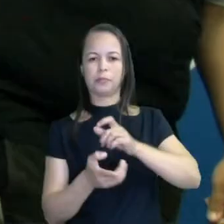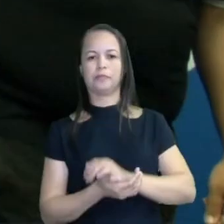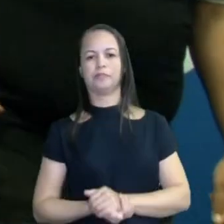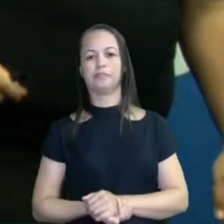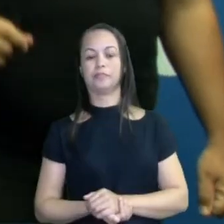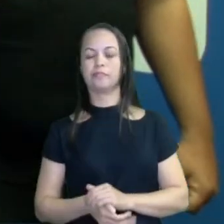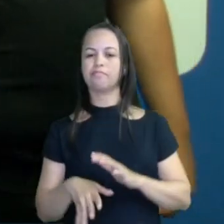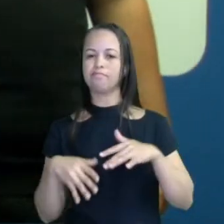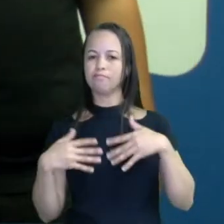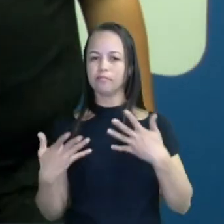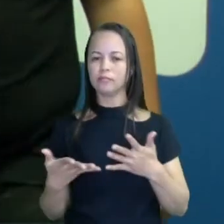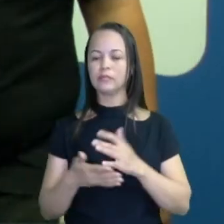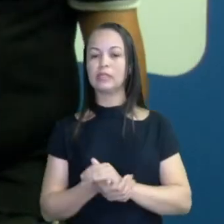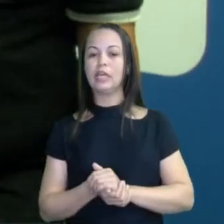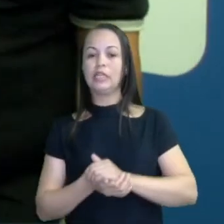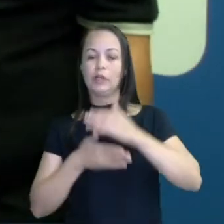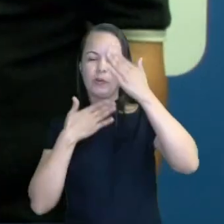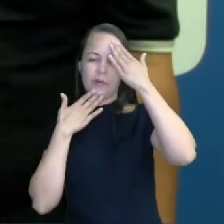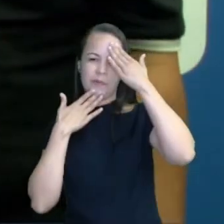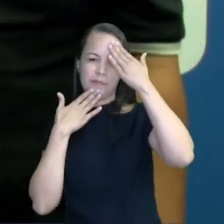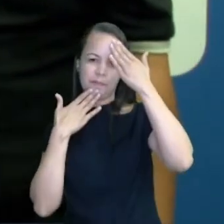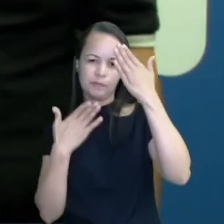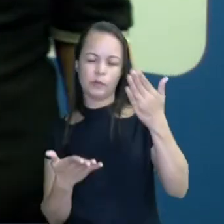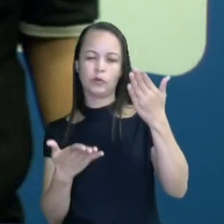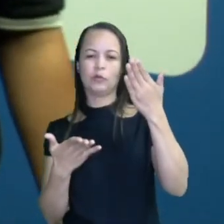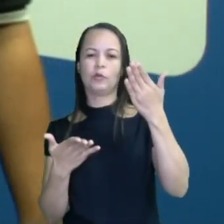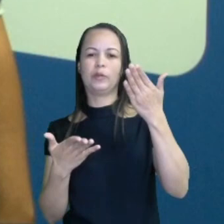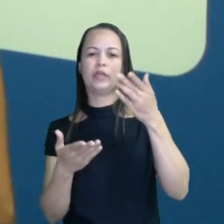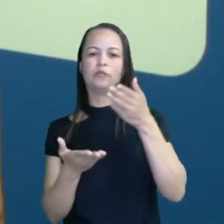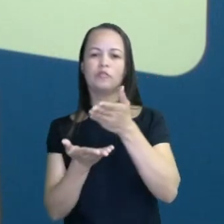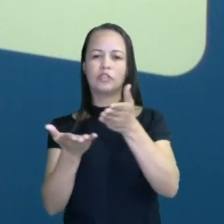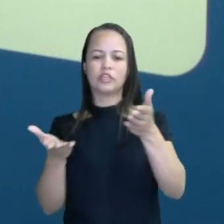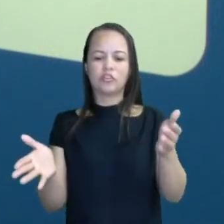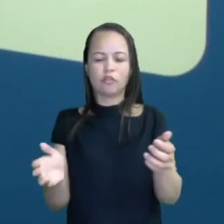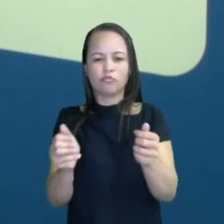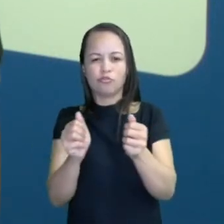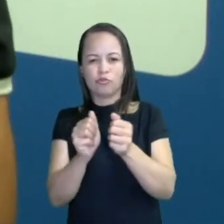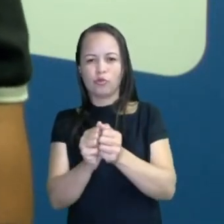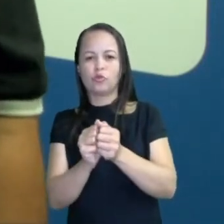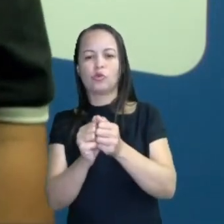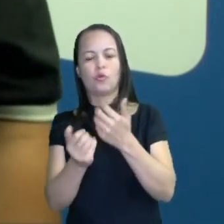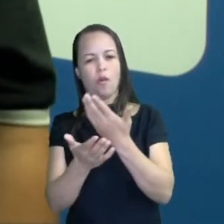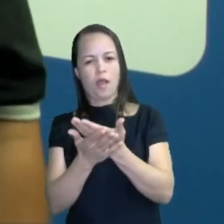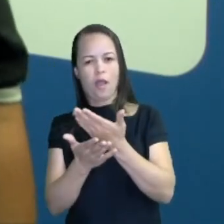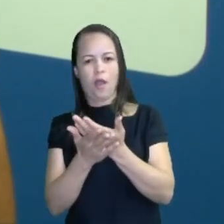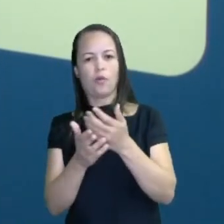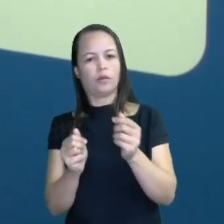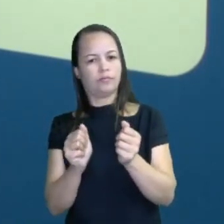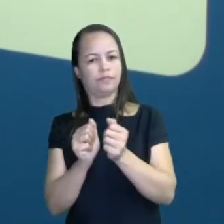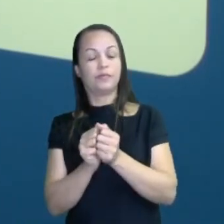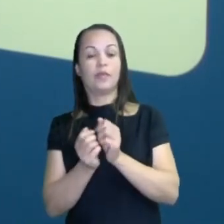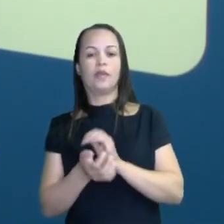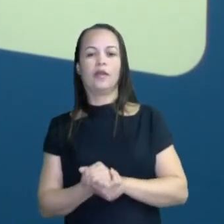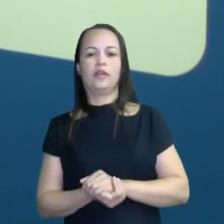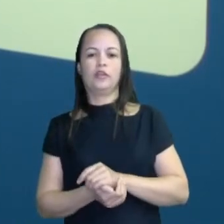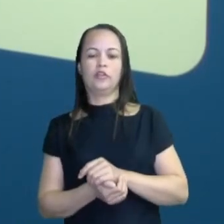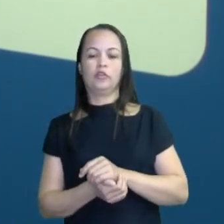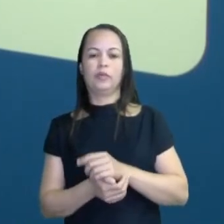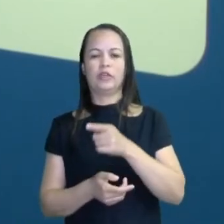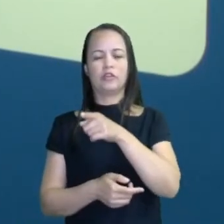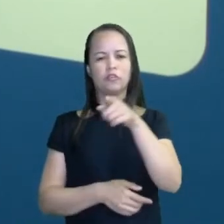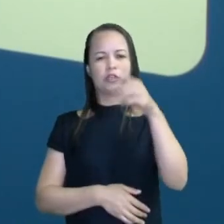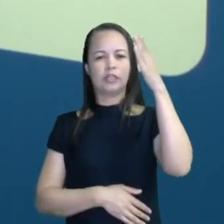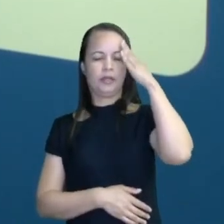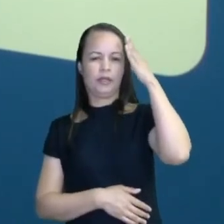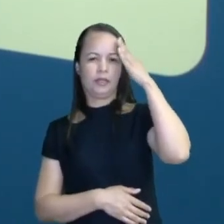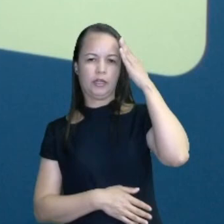Gente, muito obrigado por você estar aqui na nossa aula com a gente. Espero que vocês tenham compreendido